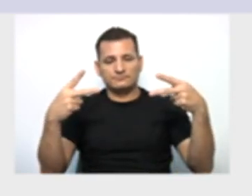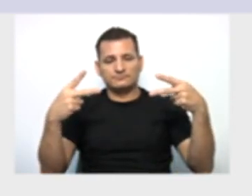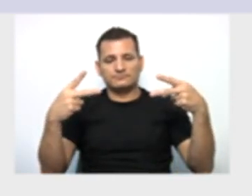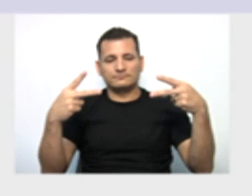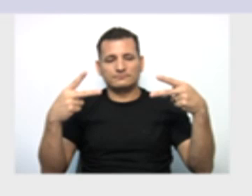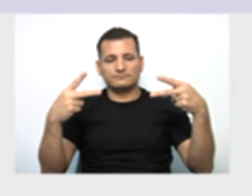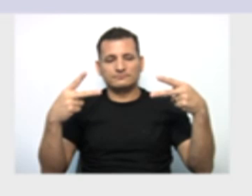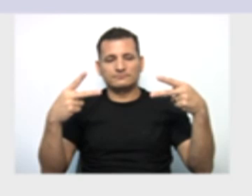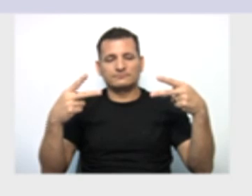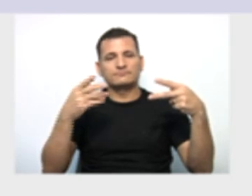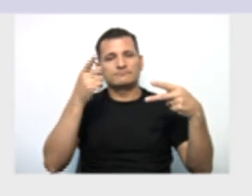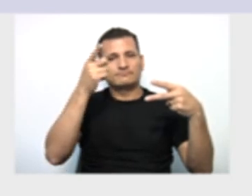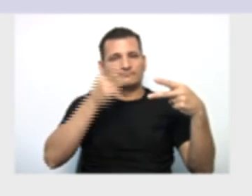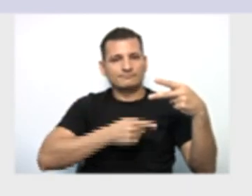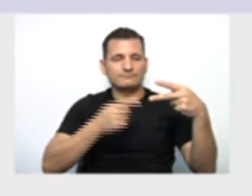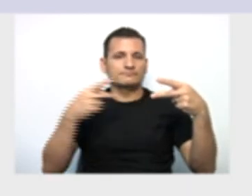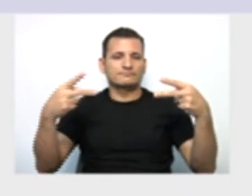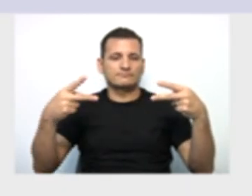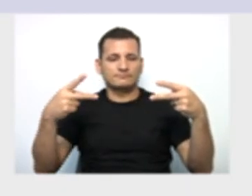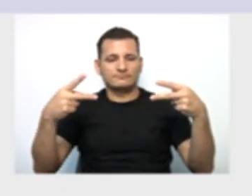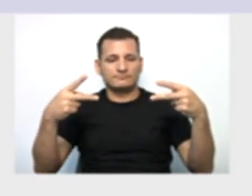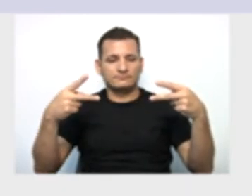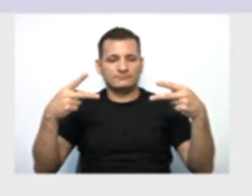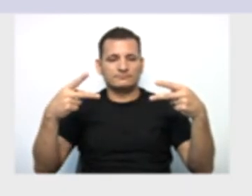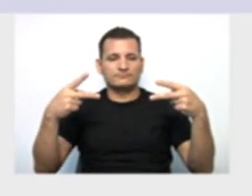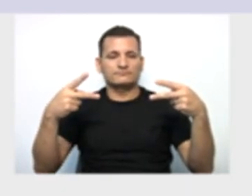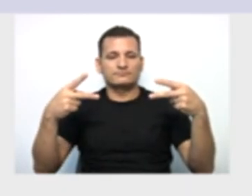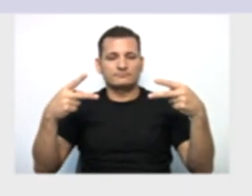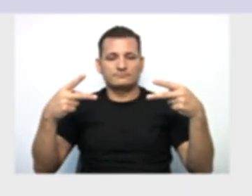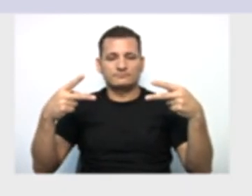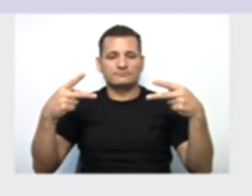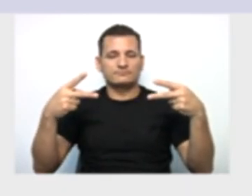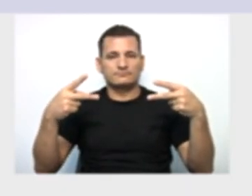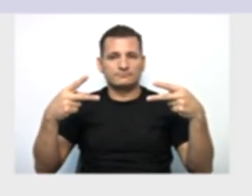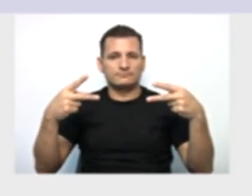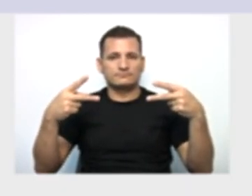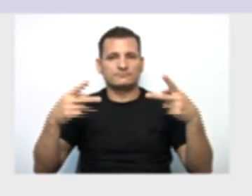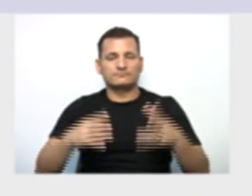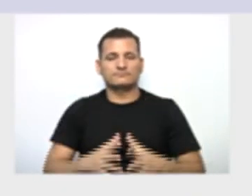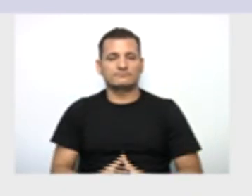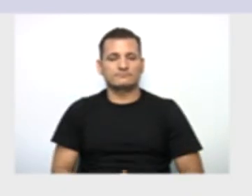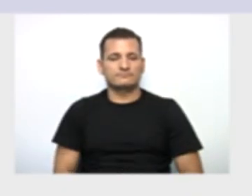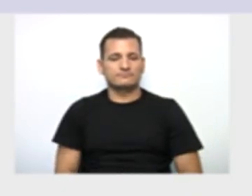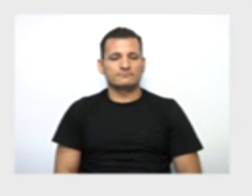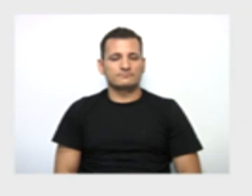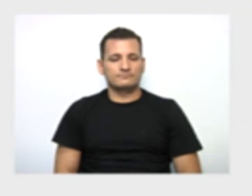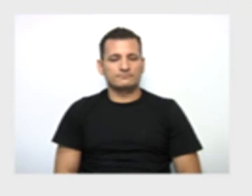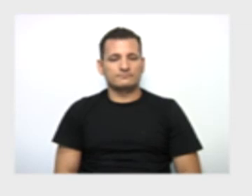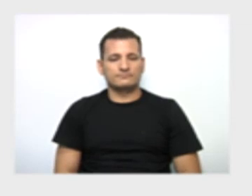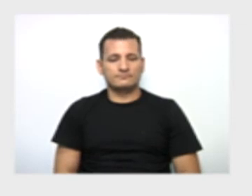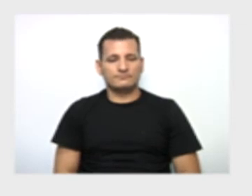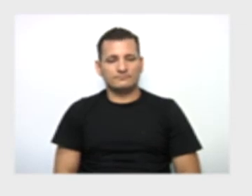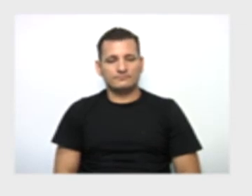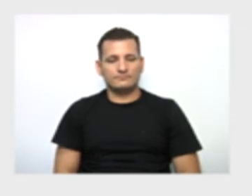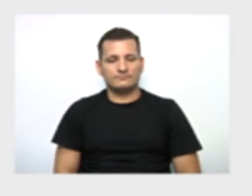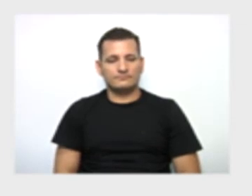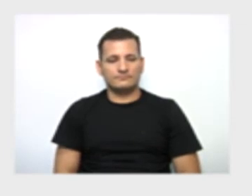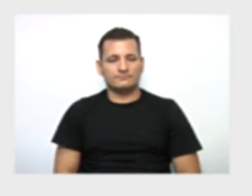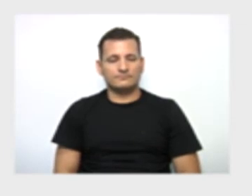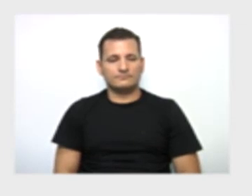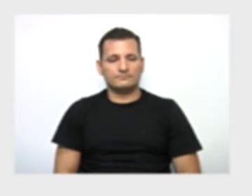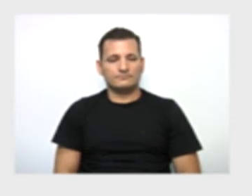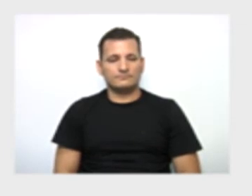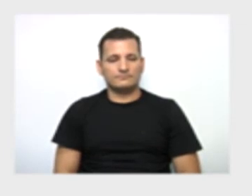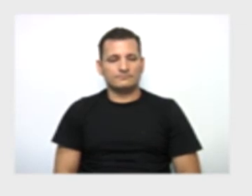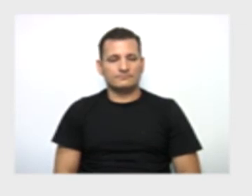abre e fecha. Então, abro o head, fecha head, certo? Mas antes de eu fechar o head,